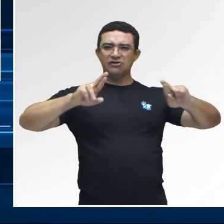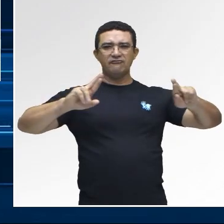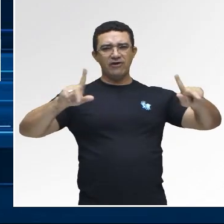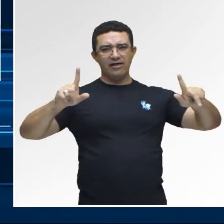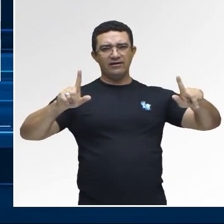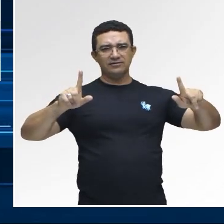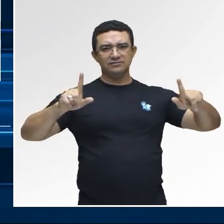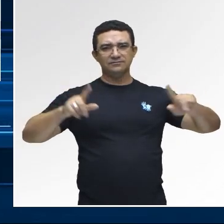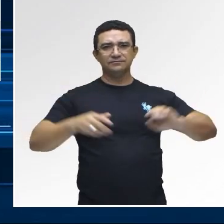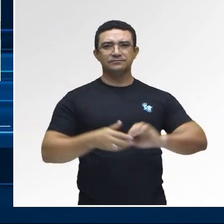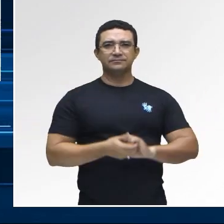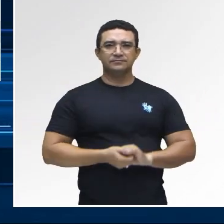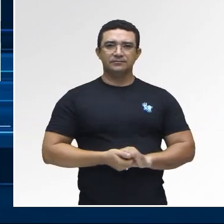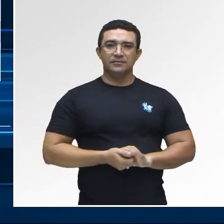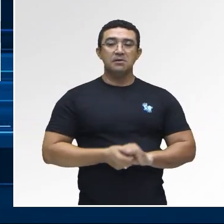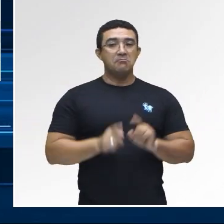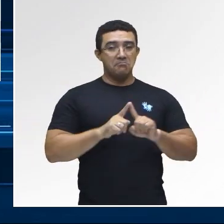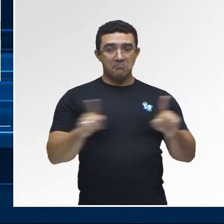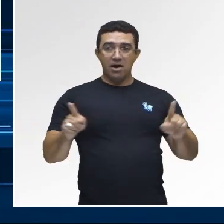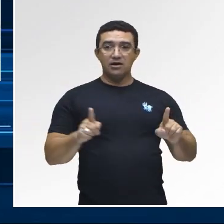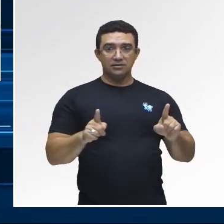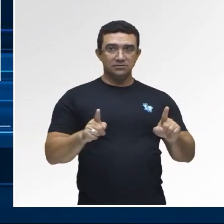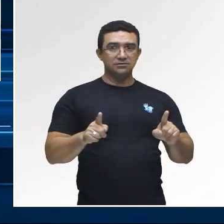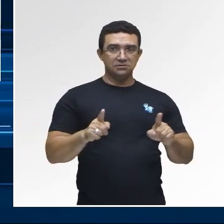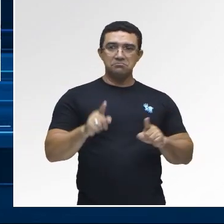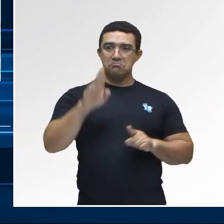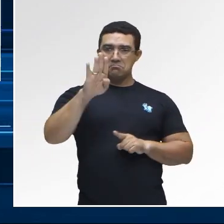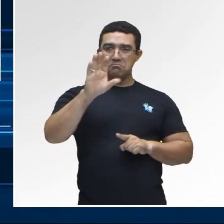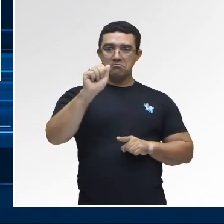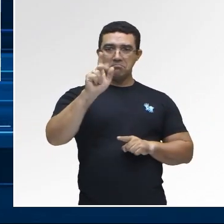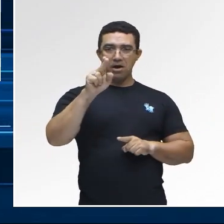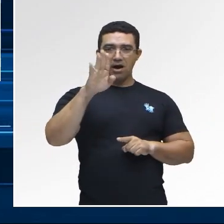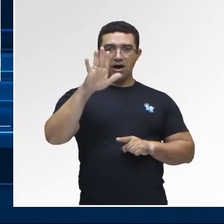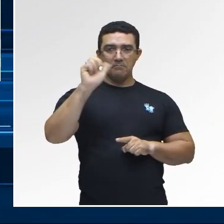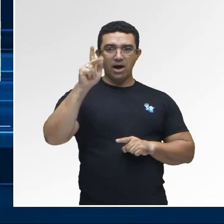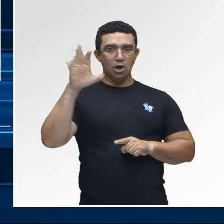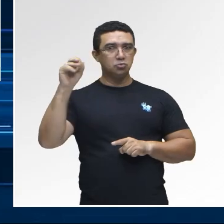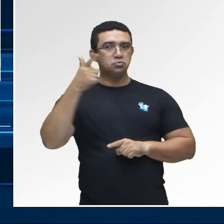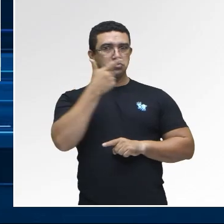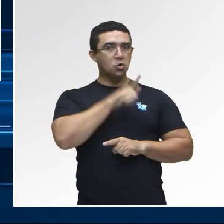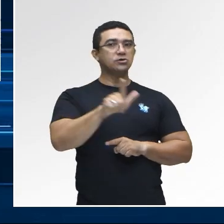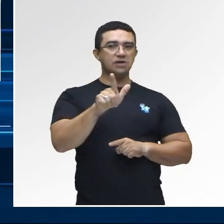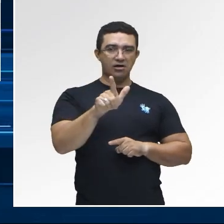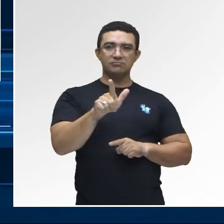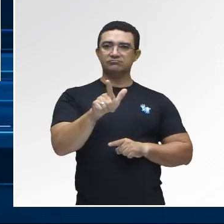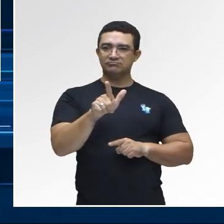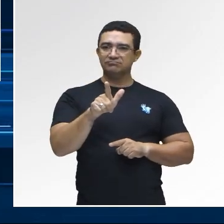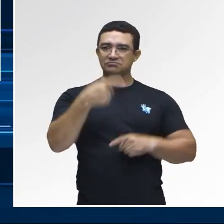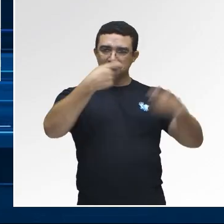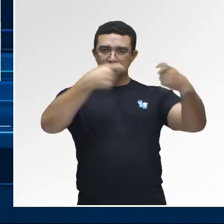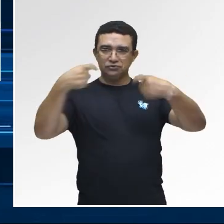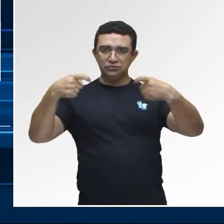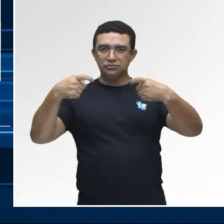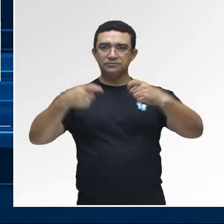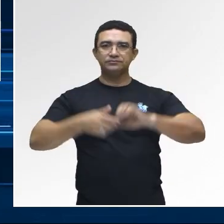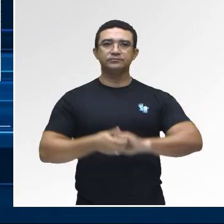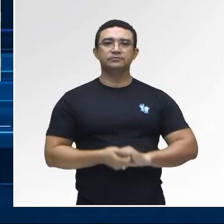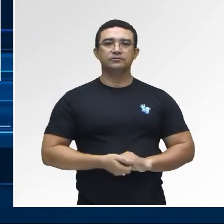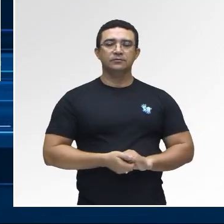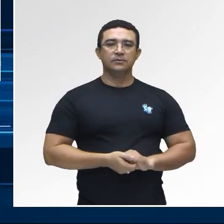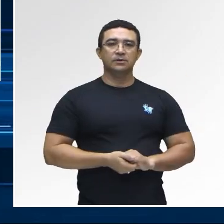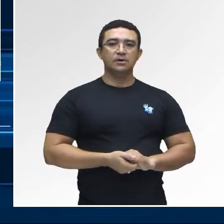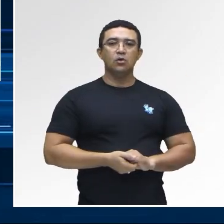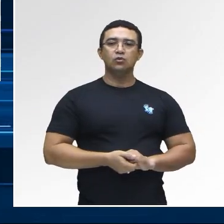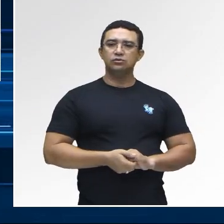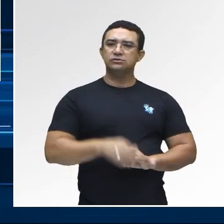e os bárbaros. E mesmo assim os bárbaros conseguiram, tá? Então a prática, educar para a guerra era uma